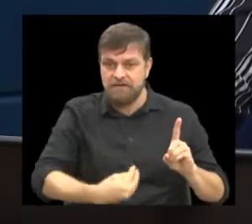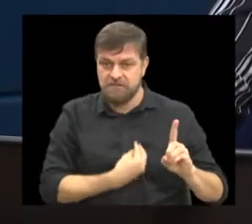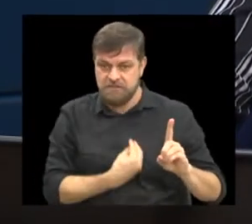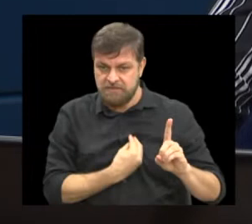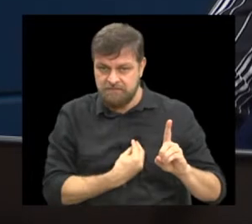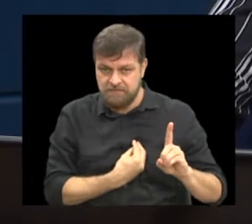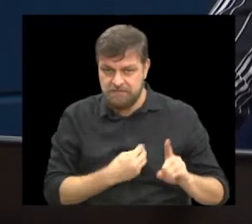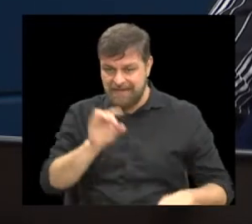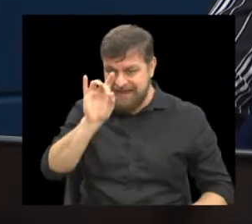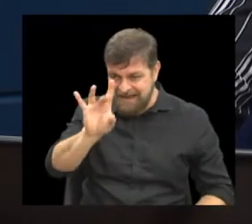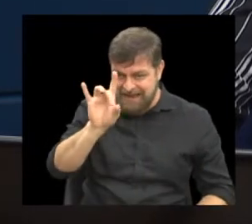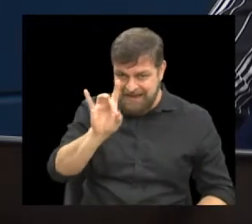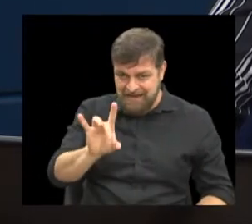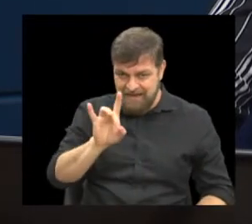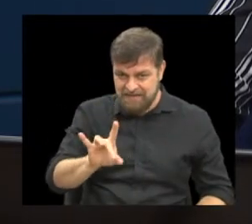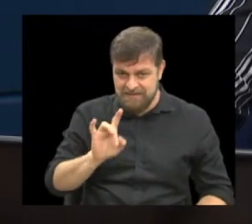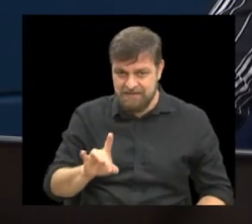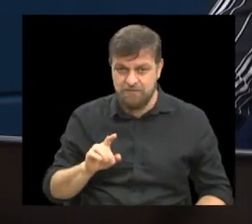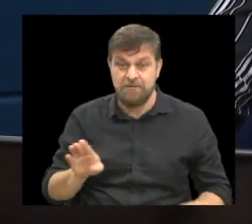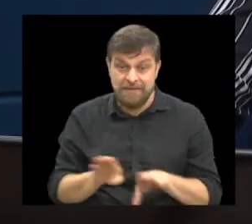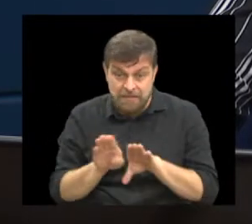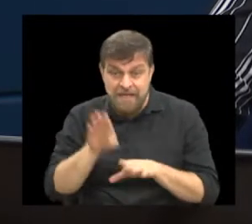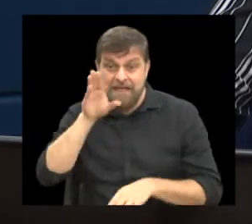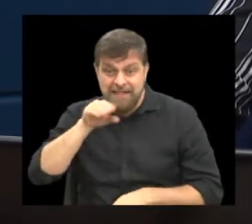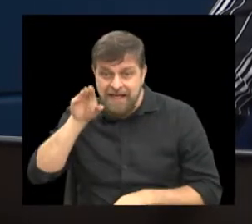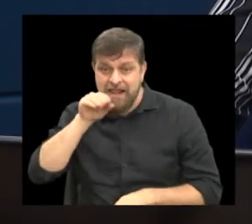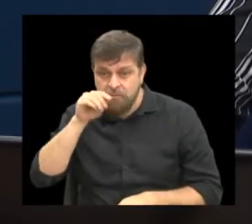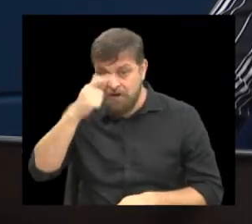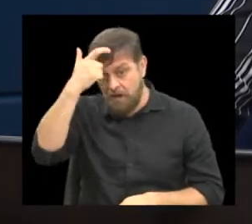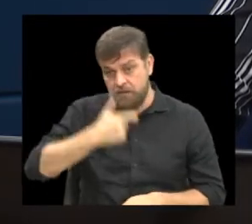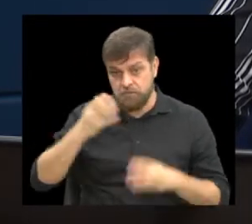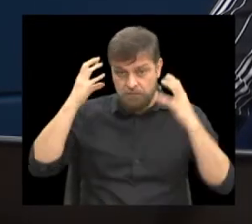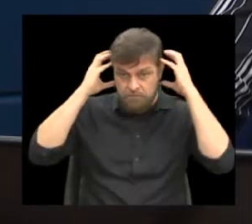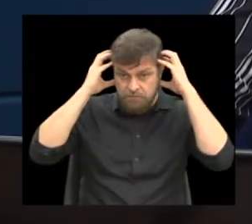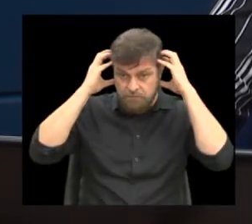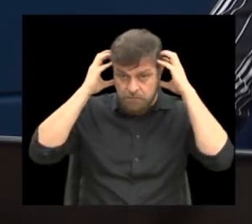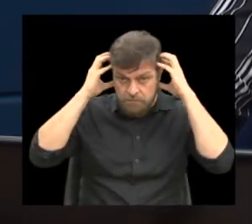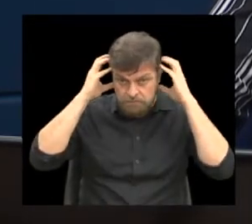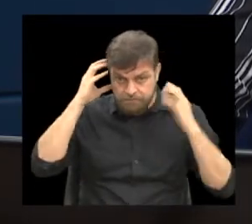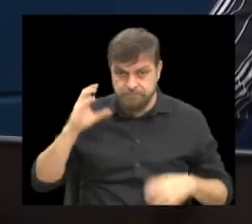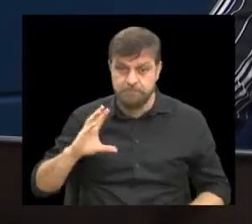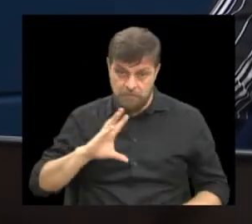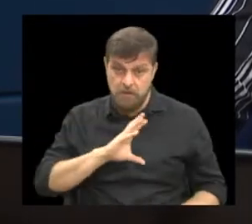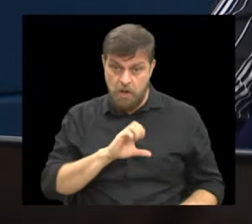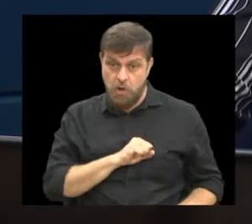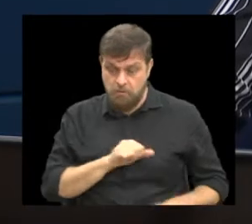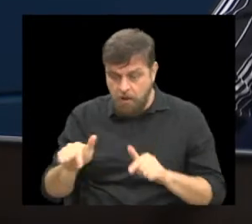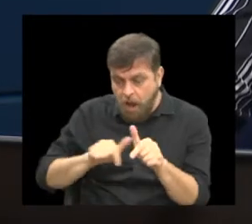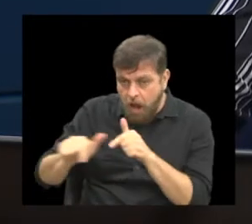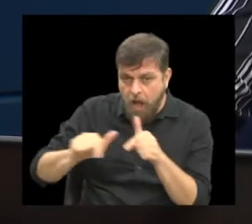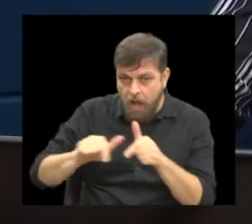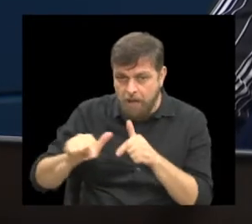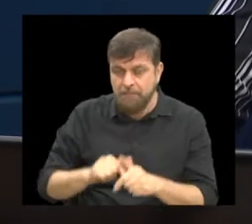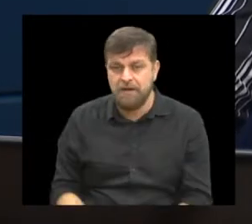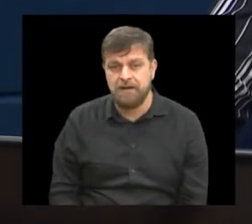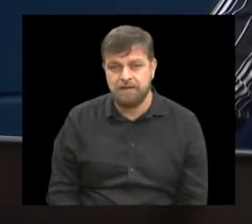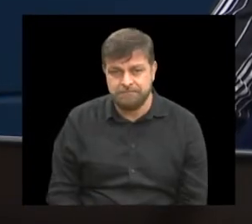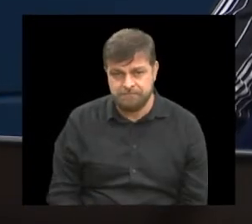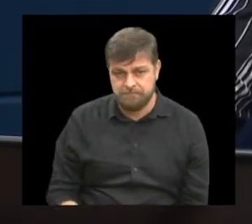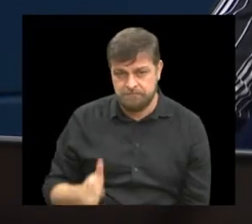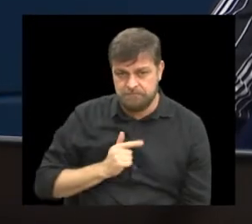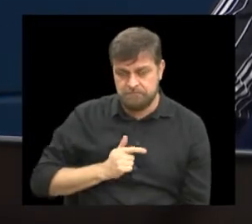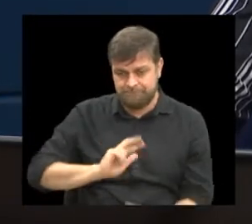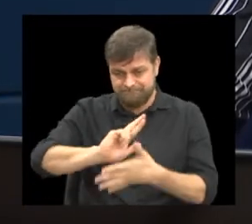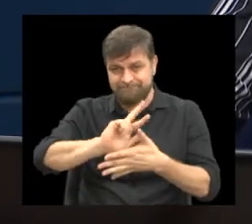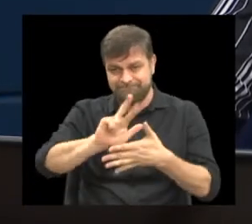cada um, o PECS é bem da linguagem oral. Então, para a gente, eu sou fonoaudióloga, então para fono é um instrumento assim bastante utilizado. Então, vale